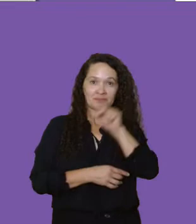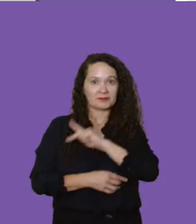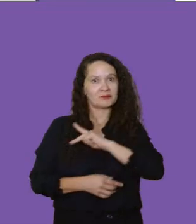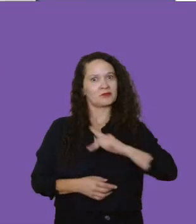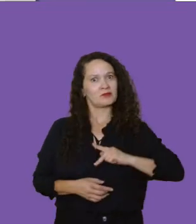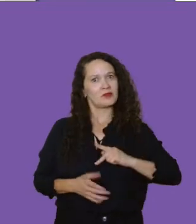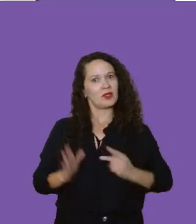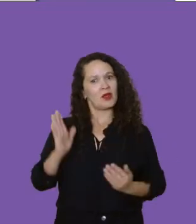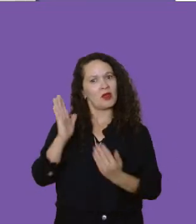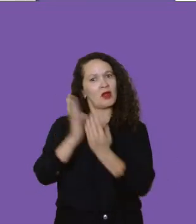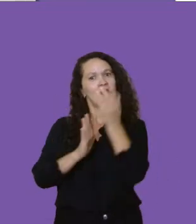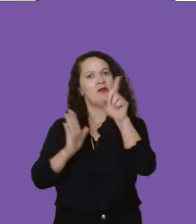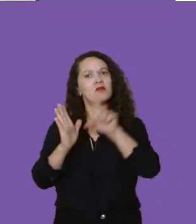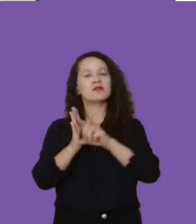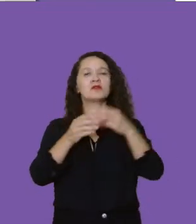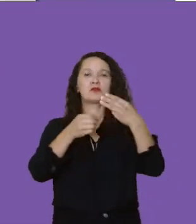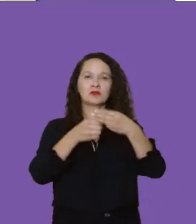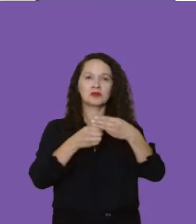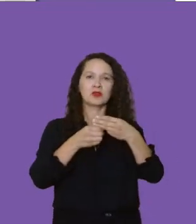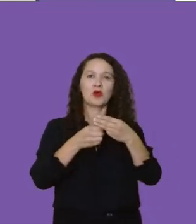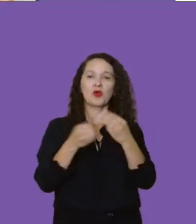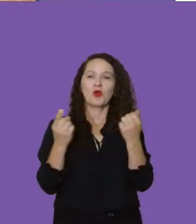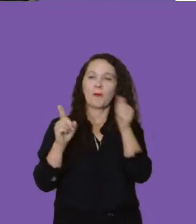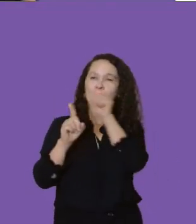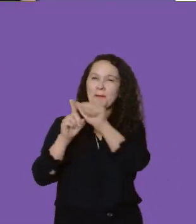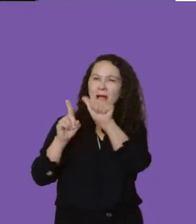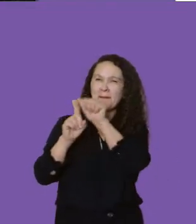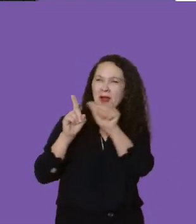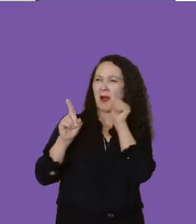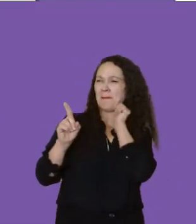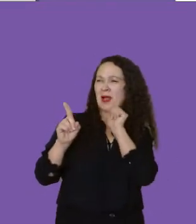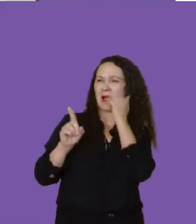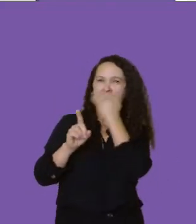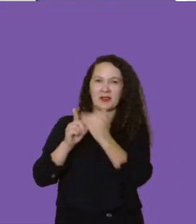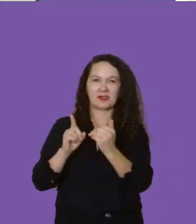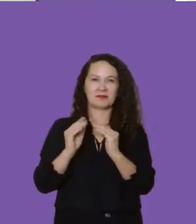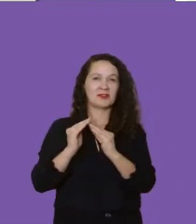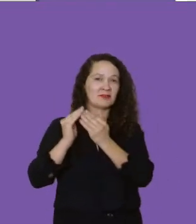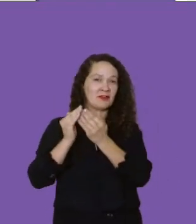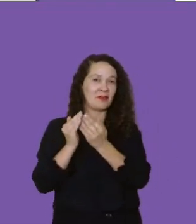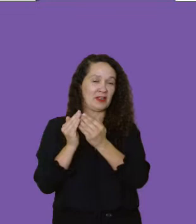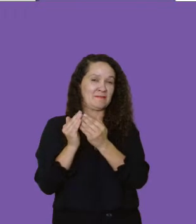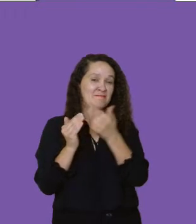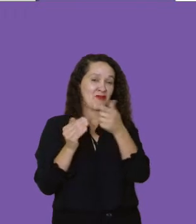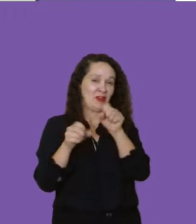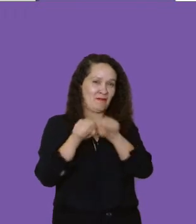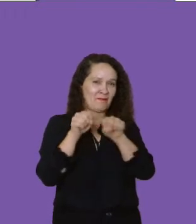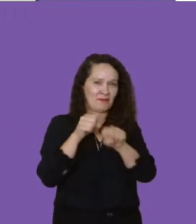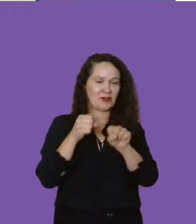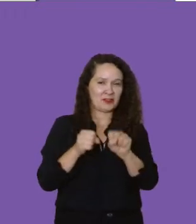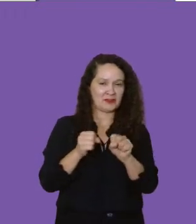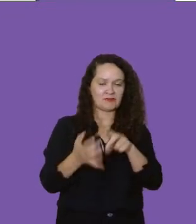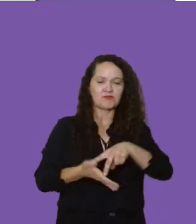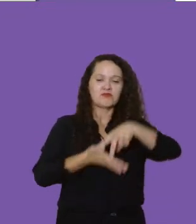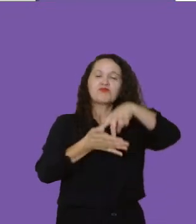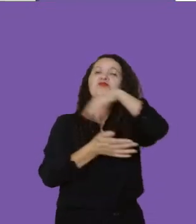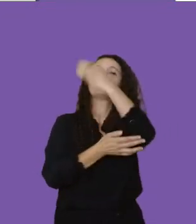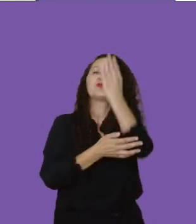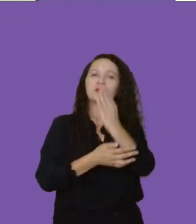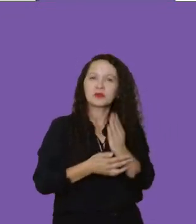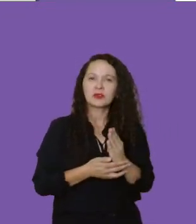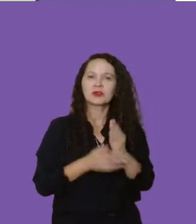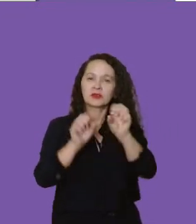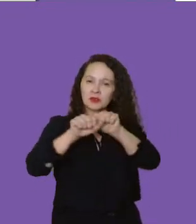a lei do feminicídio, que é o assassinato de mulheres pelo fato dela ser mulher. E o posicionamento do Brasil